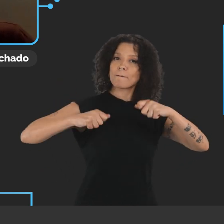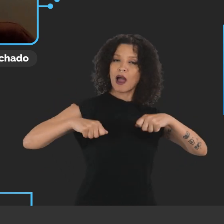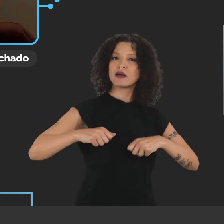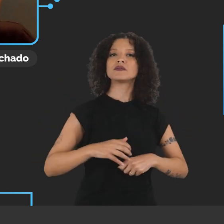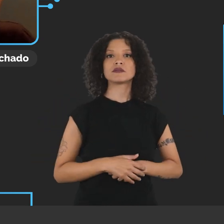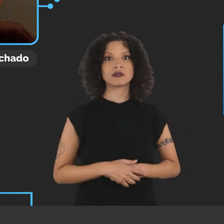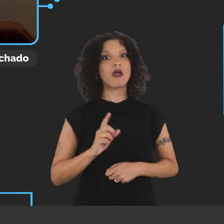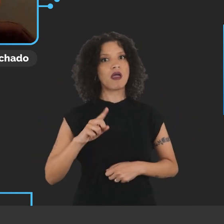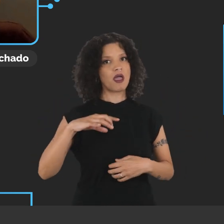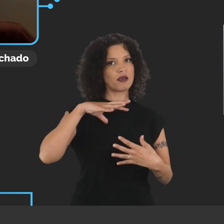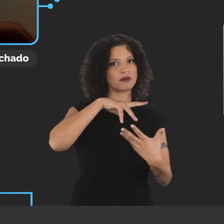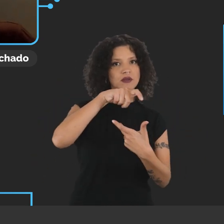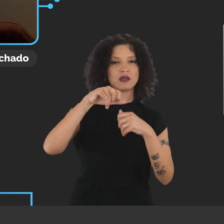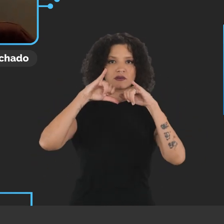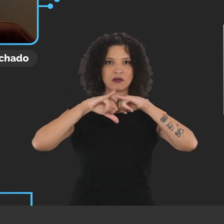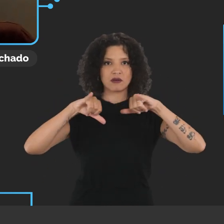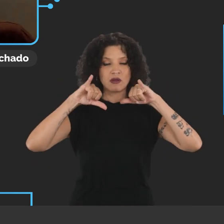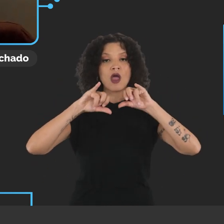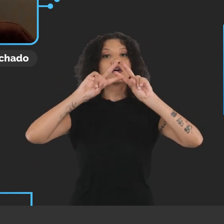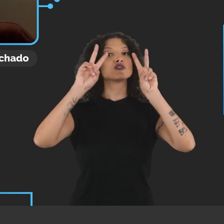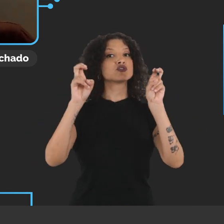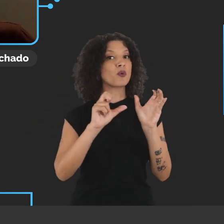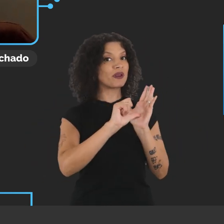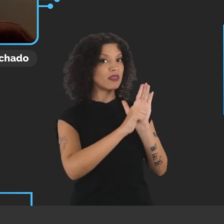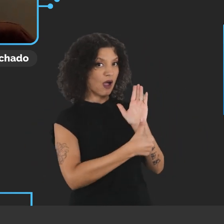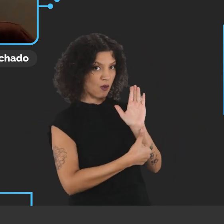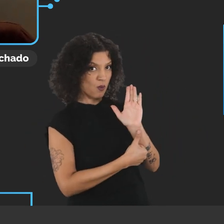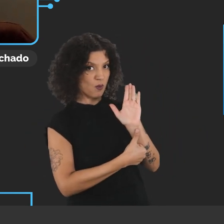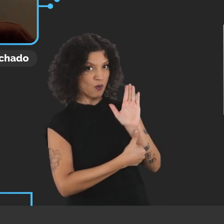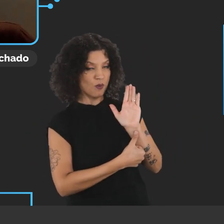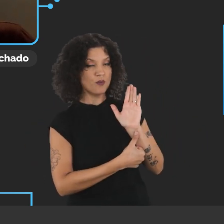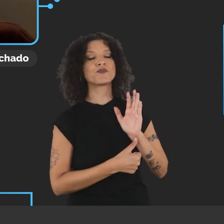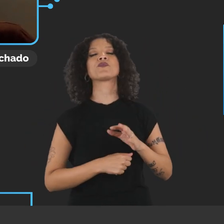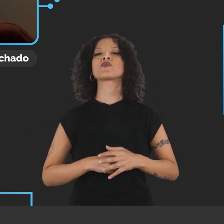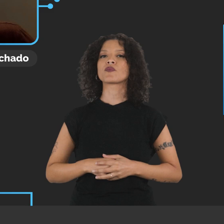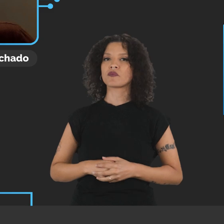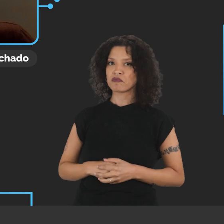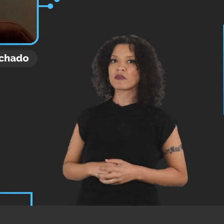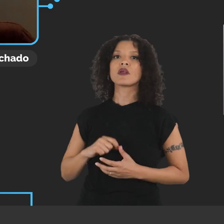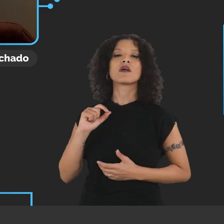né? Que foi essa campanha internacional pela conscientização sobre a síndrome de